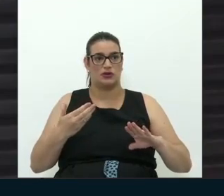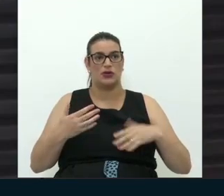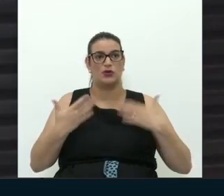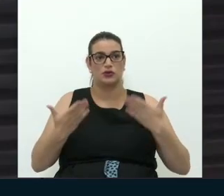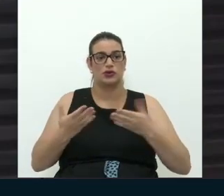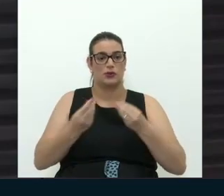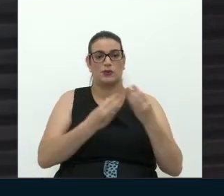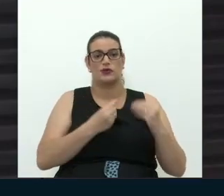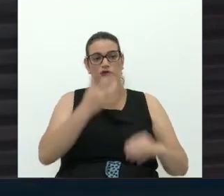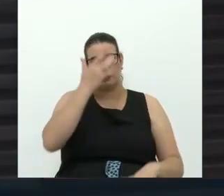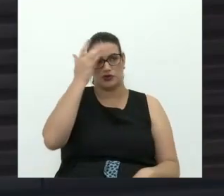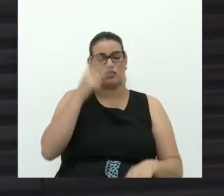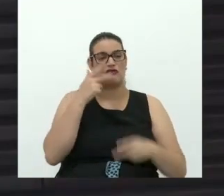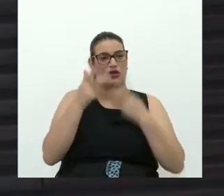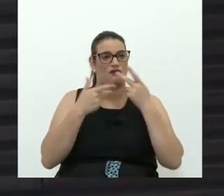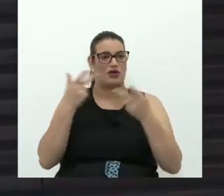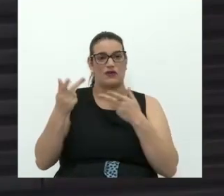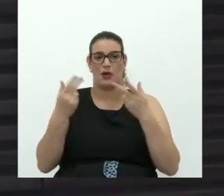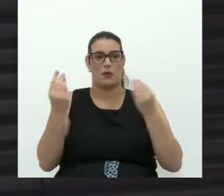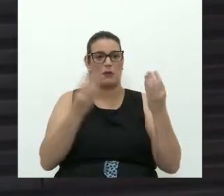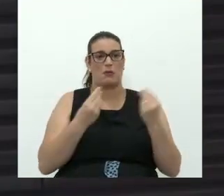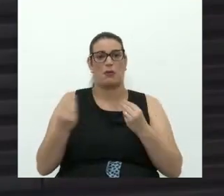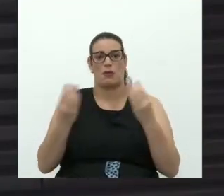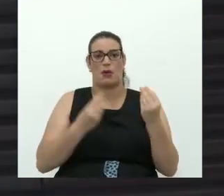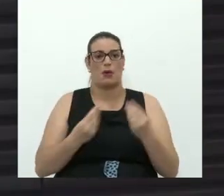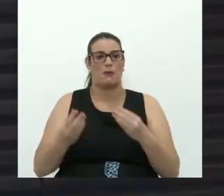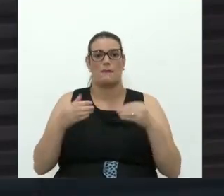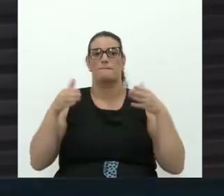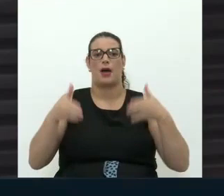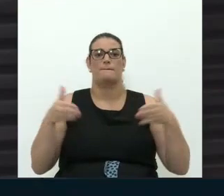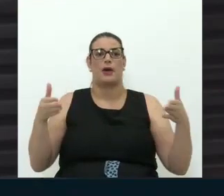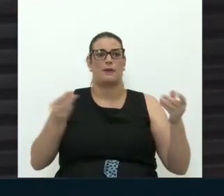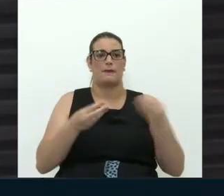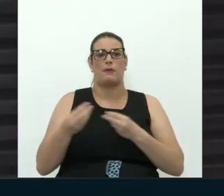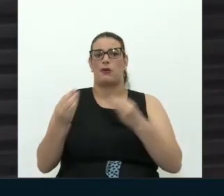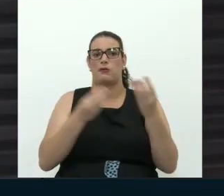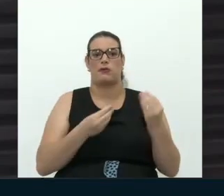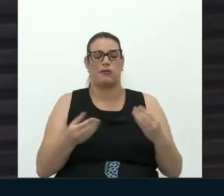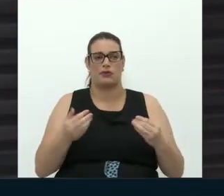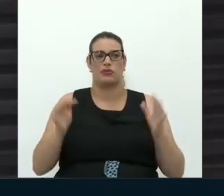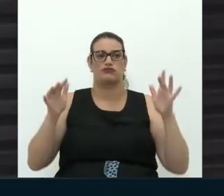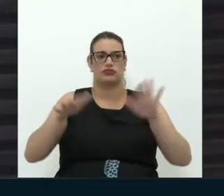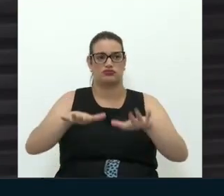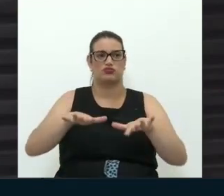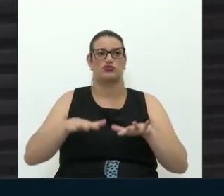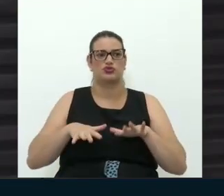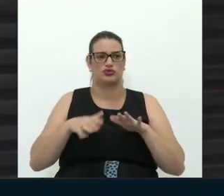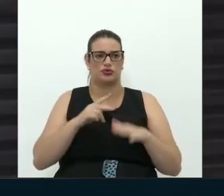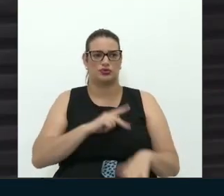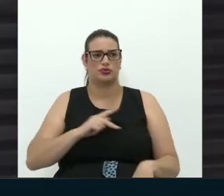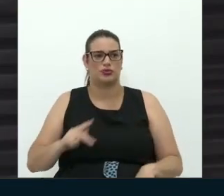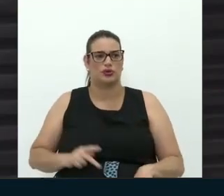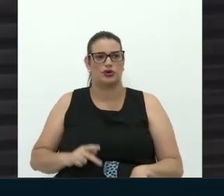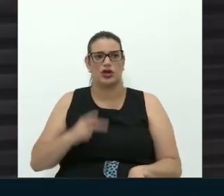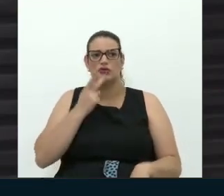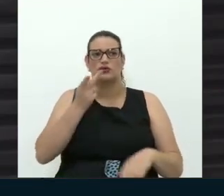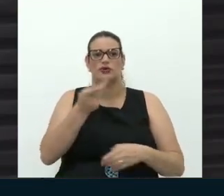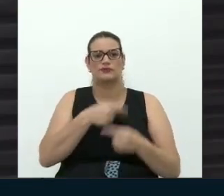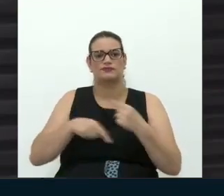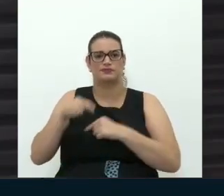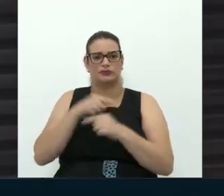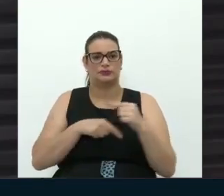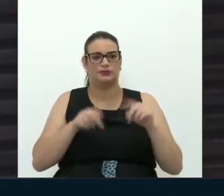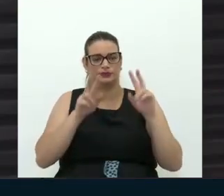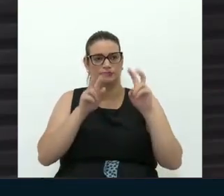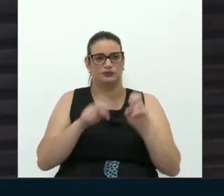ter um monte de gente querendo falar ou um monte de gente querendo participar ou um monte de gente em audiências públicas ou querendo se envolver em